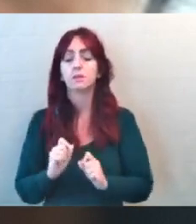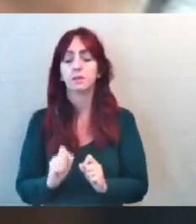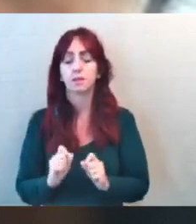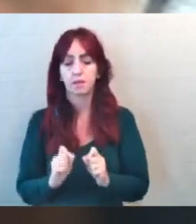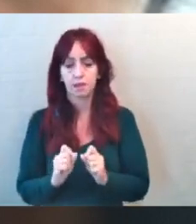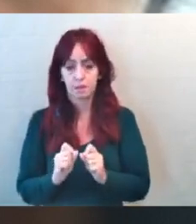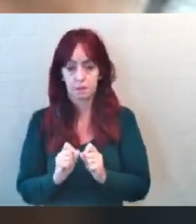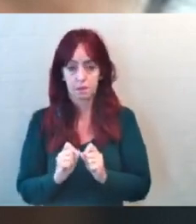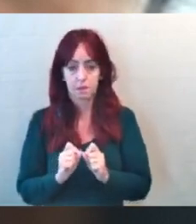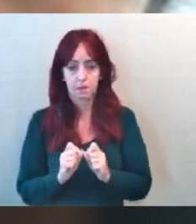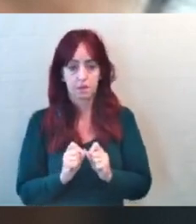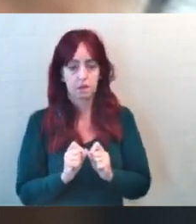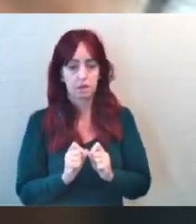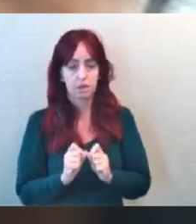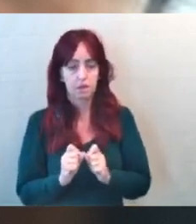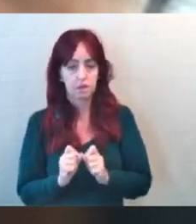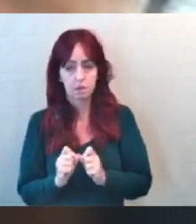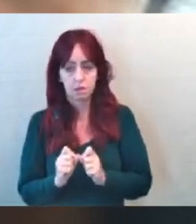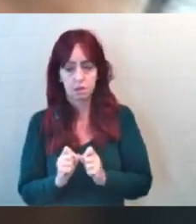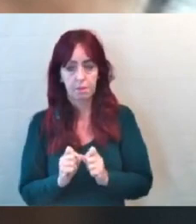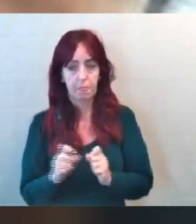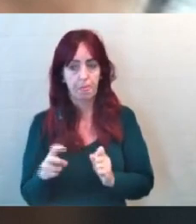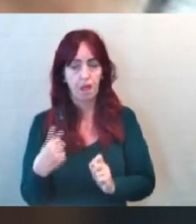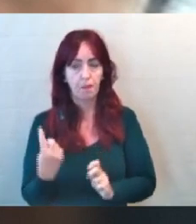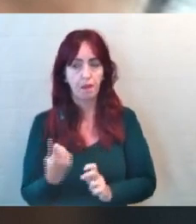Secretaria da Fazenda